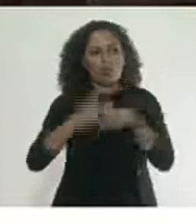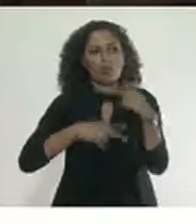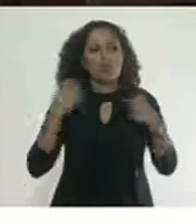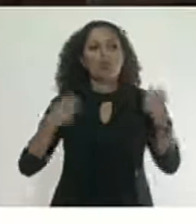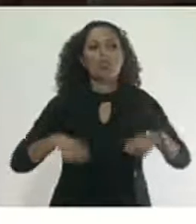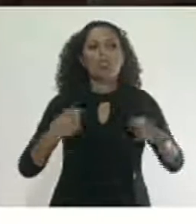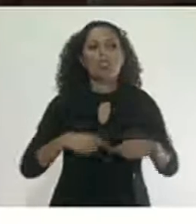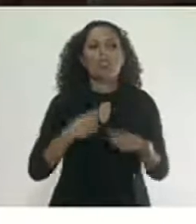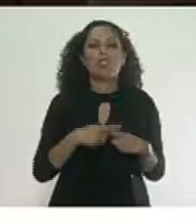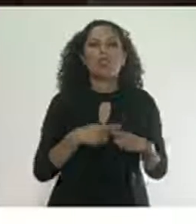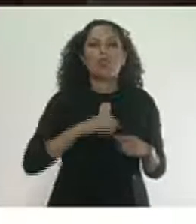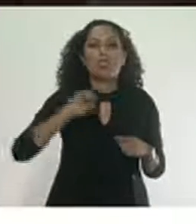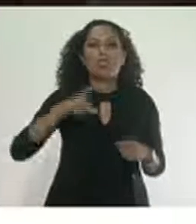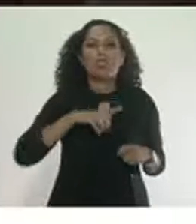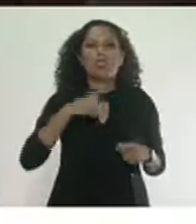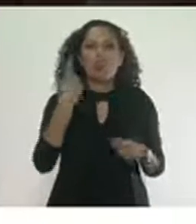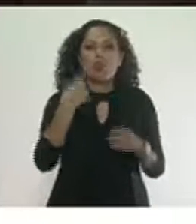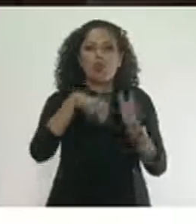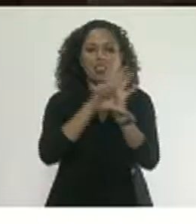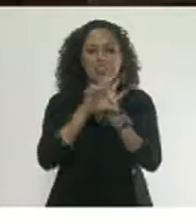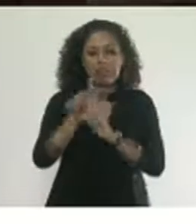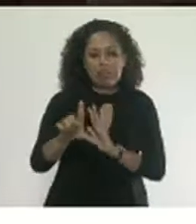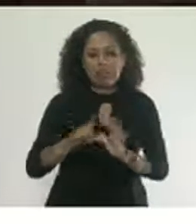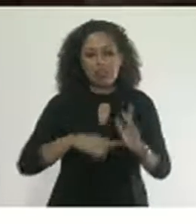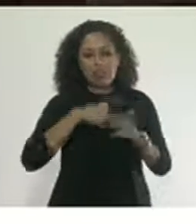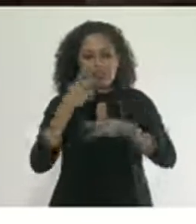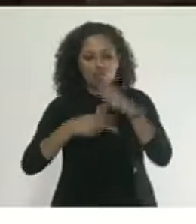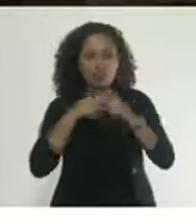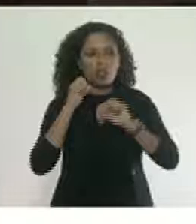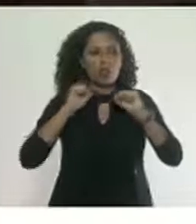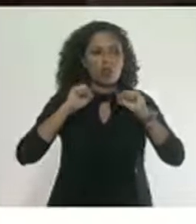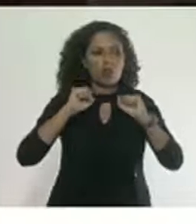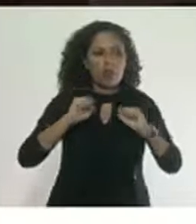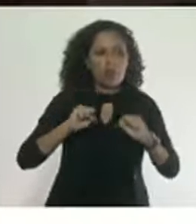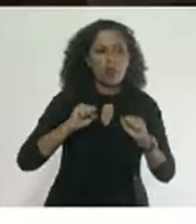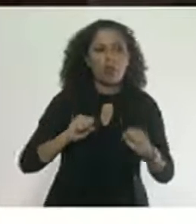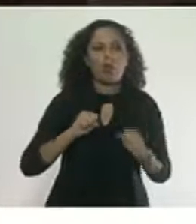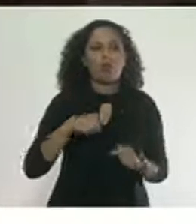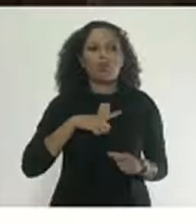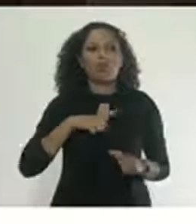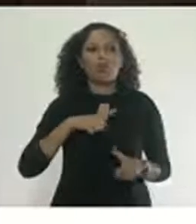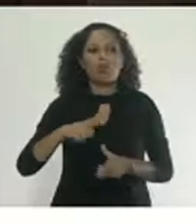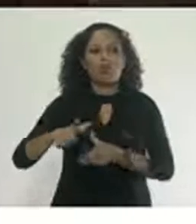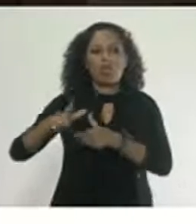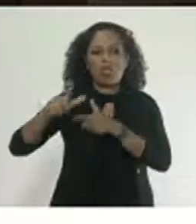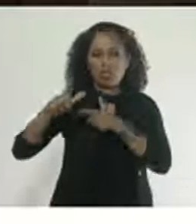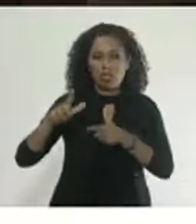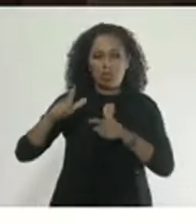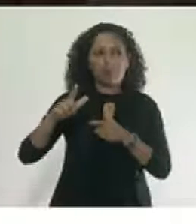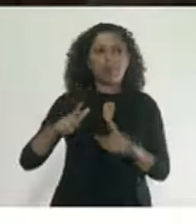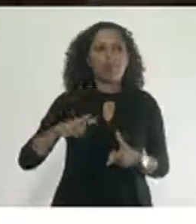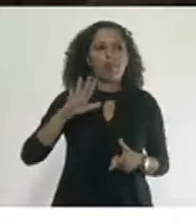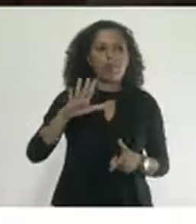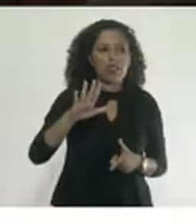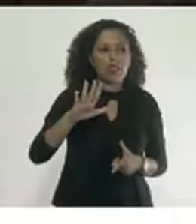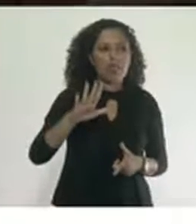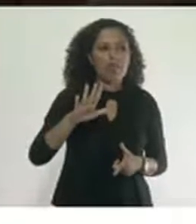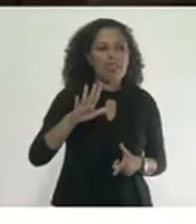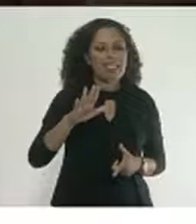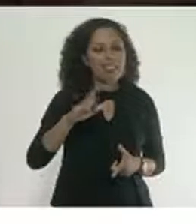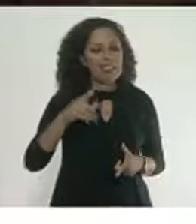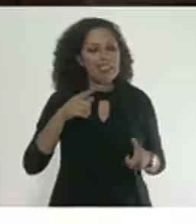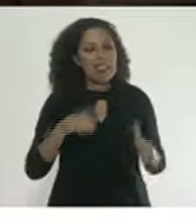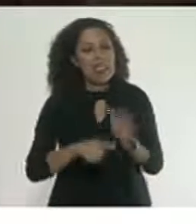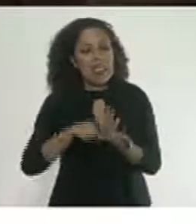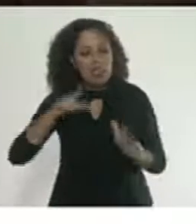quando há uma lei de flexibilização do uso de armas e não há o controle interno, e